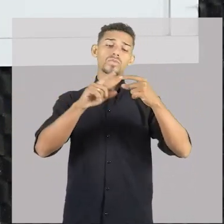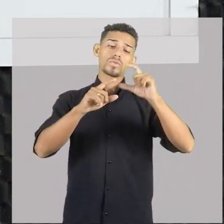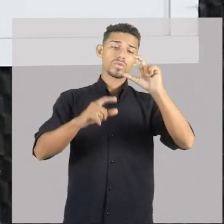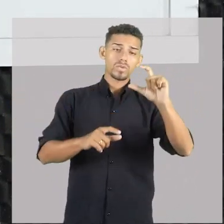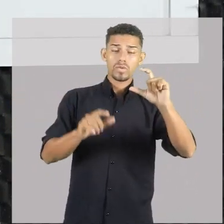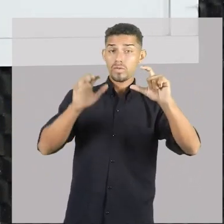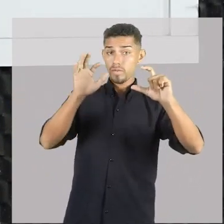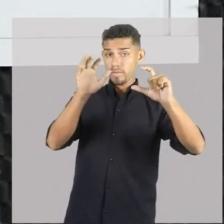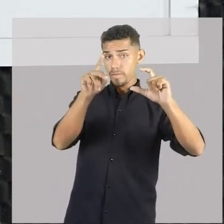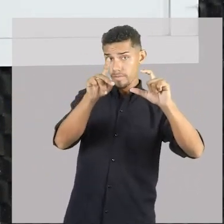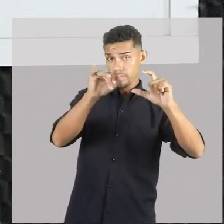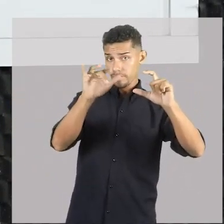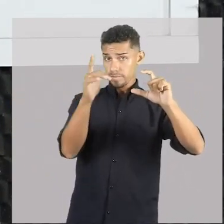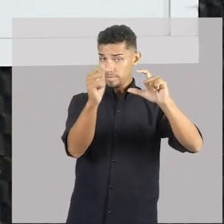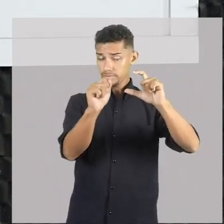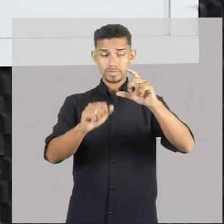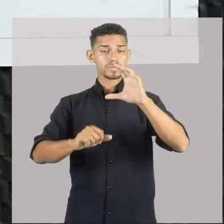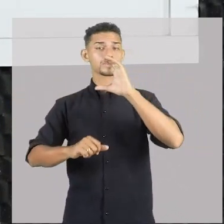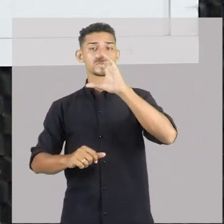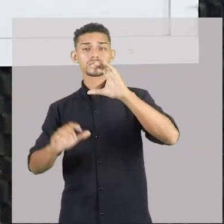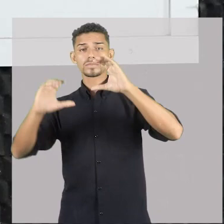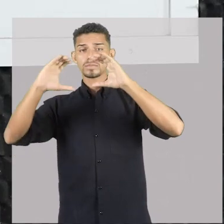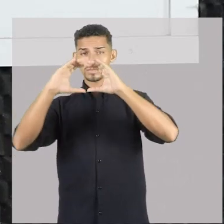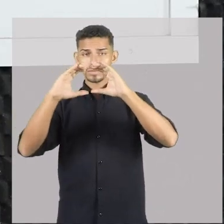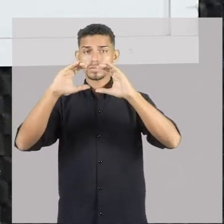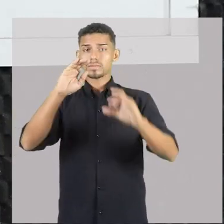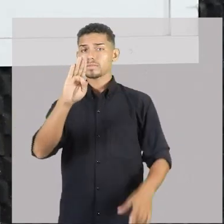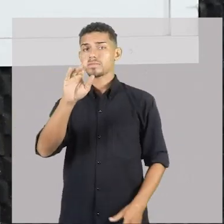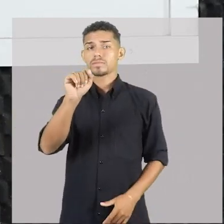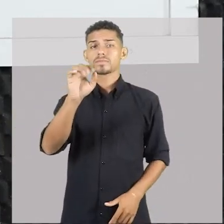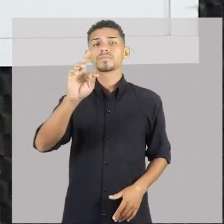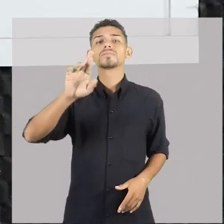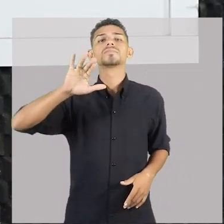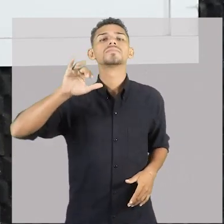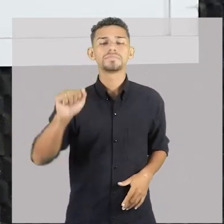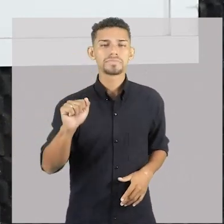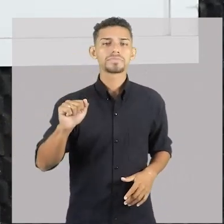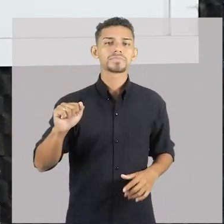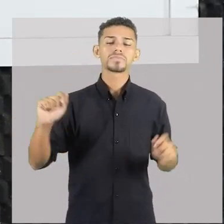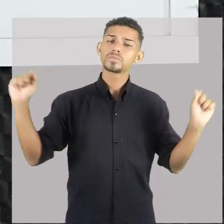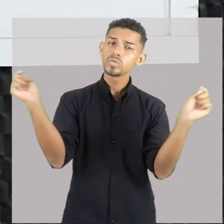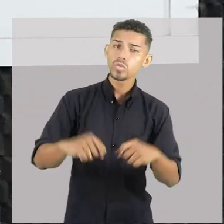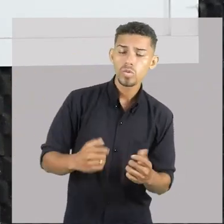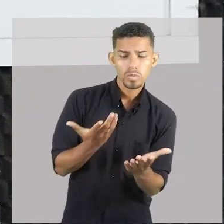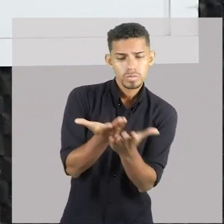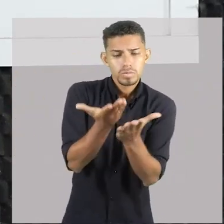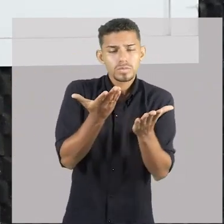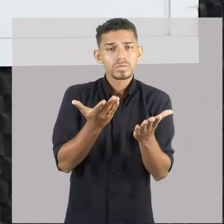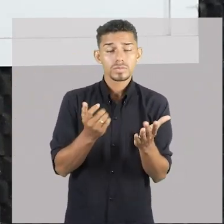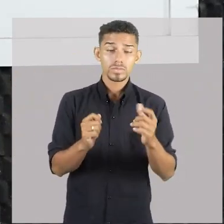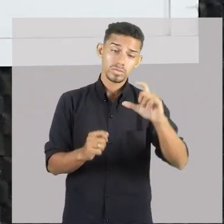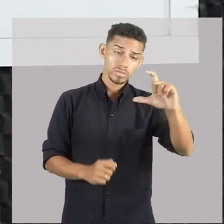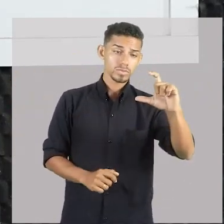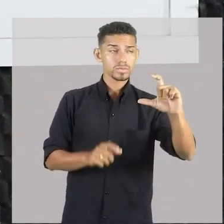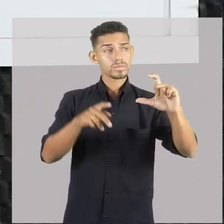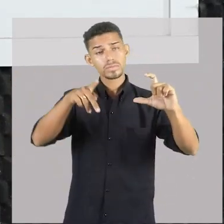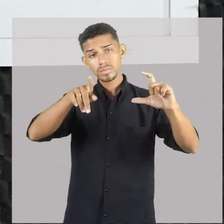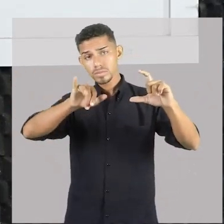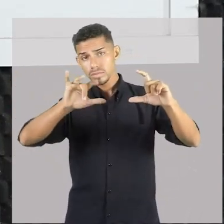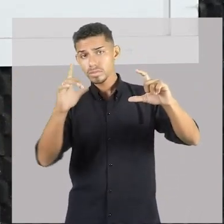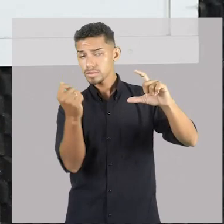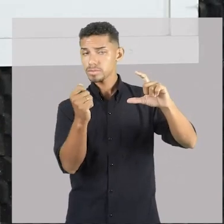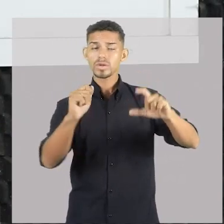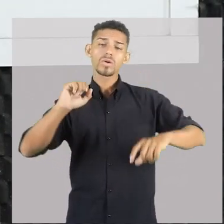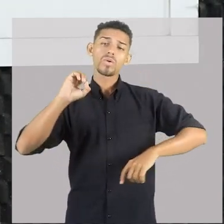e baterias. Tá? Então, é para vocês imaginarem que aqui vai ser uma pilha ou uma bateria.